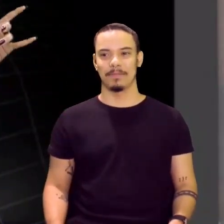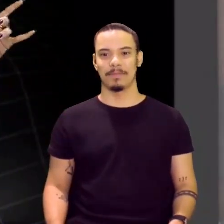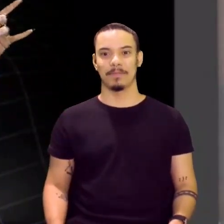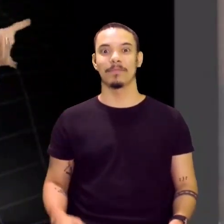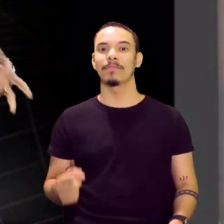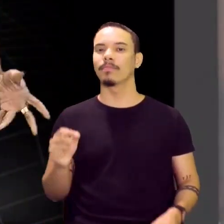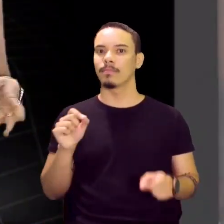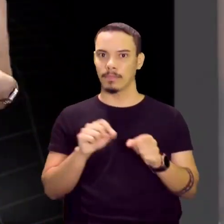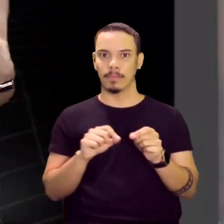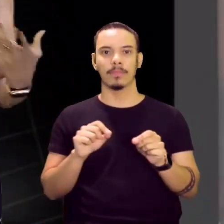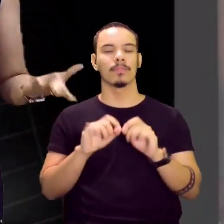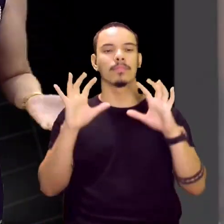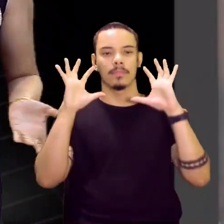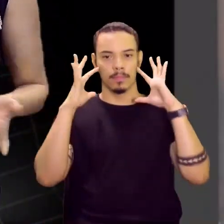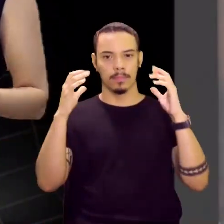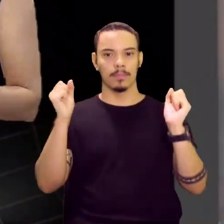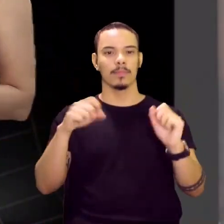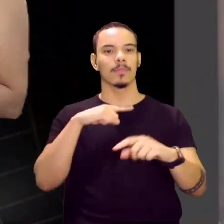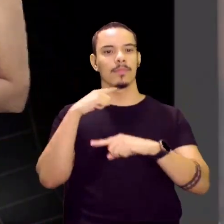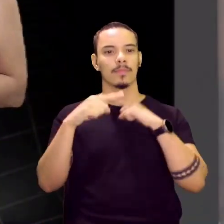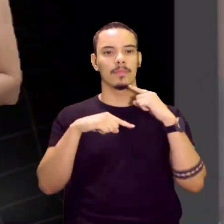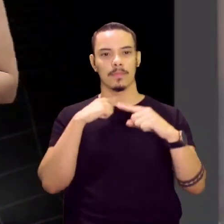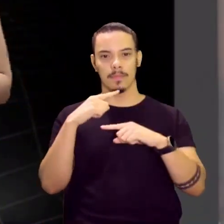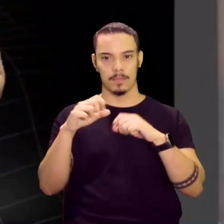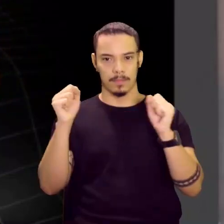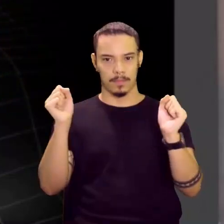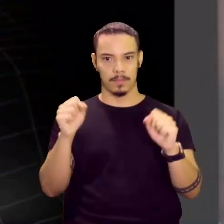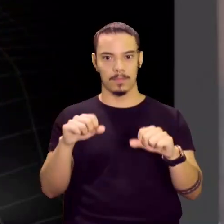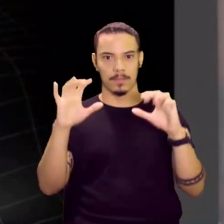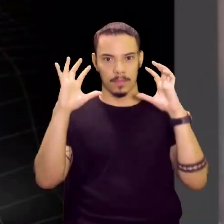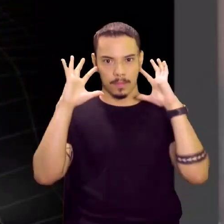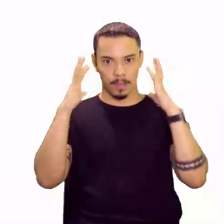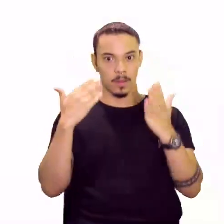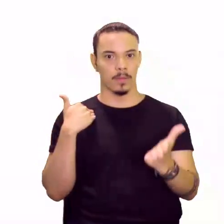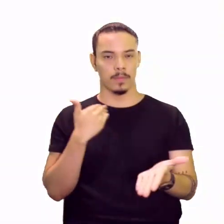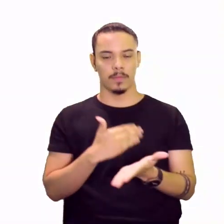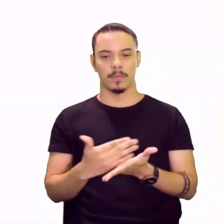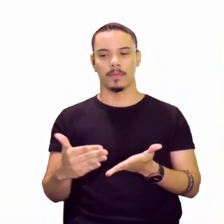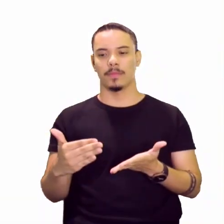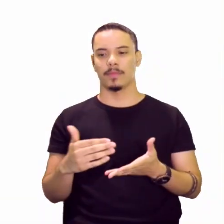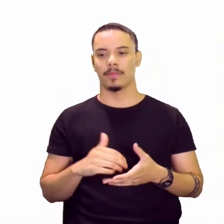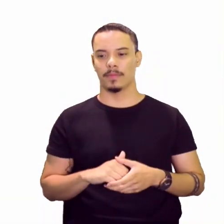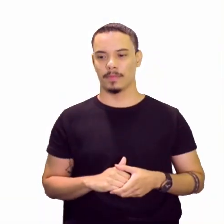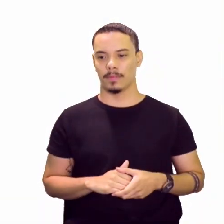Vamos resolver, claro, para tirar lá, as então, dúvidas, vamos. né? Vamos começar então, pessoal, olha só.